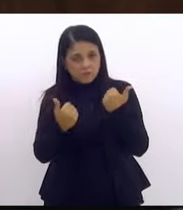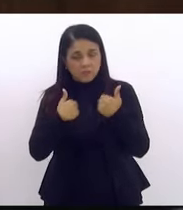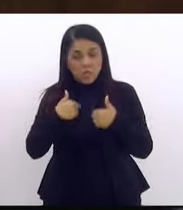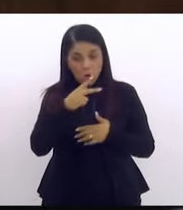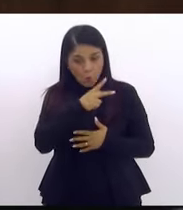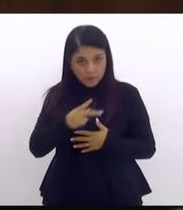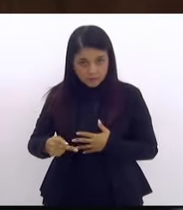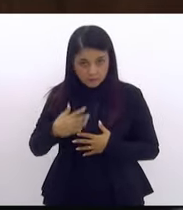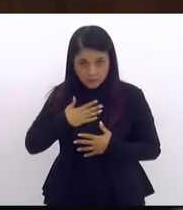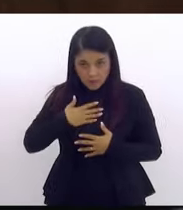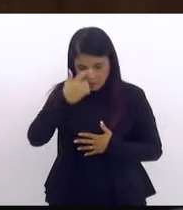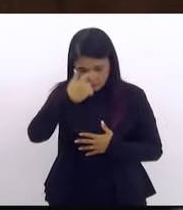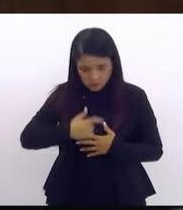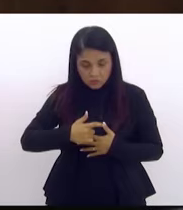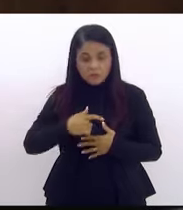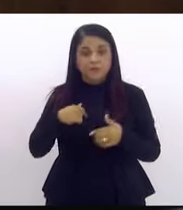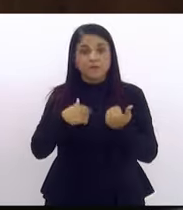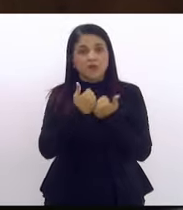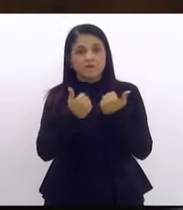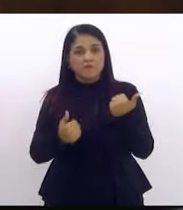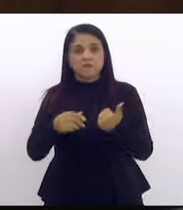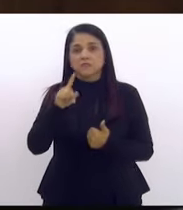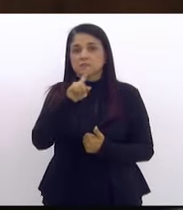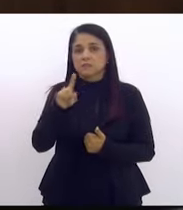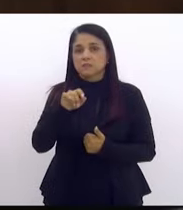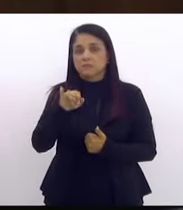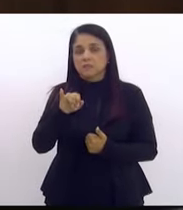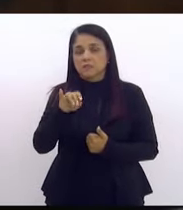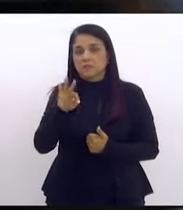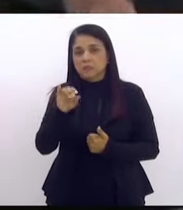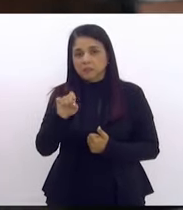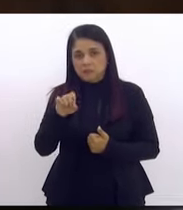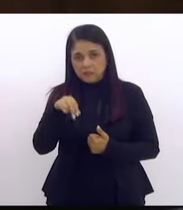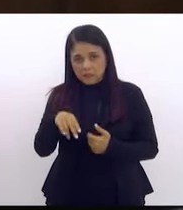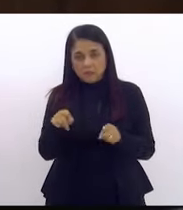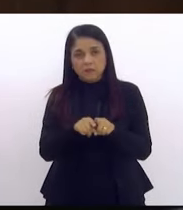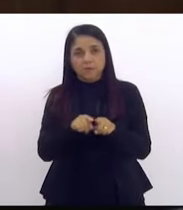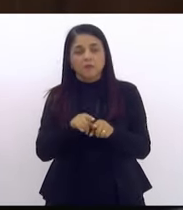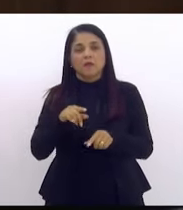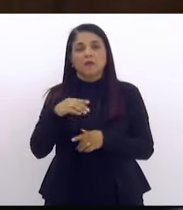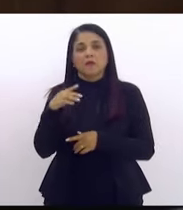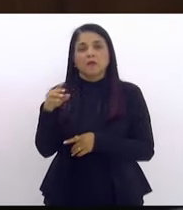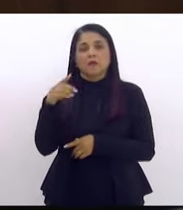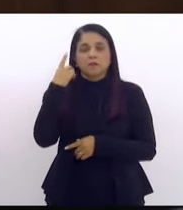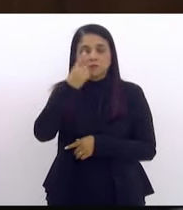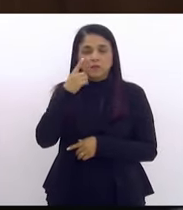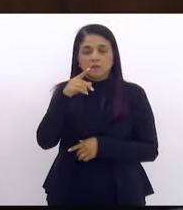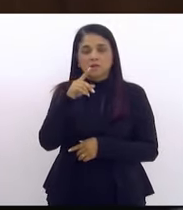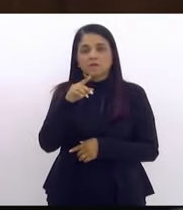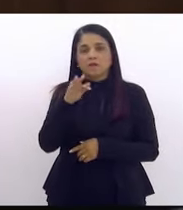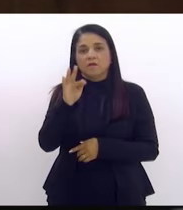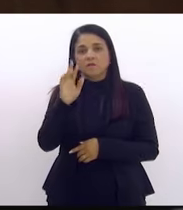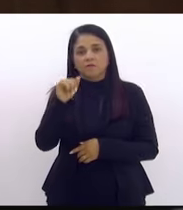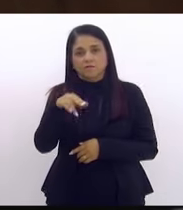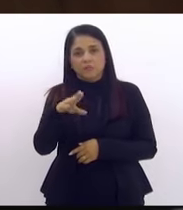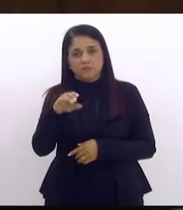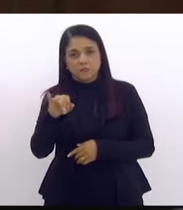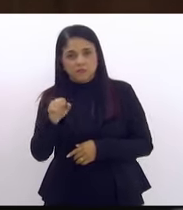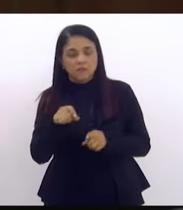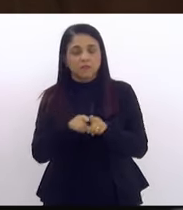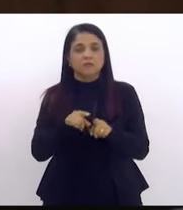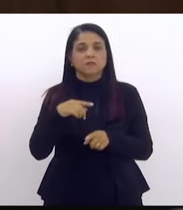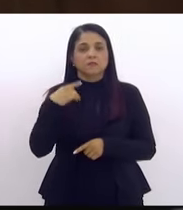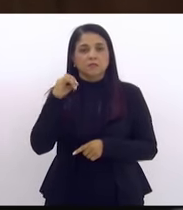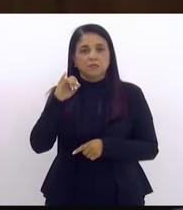a vice-presidência é com a Zeidan, a deputada Franciane Mota também faz parte dessa comissão, Índia Armelau, Tia Ju,